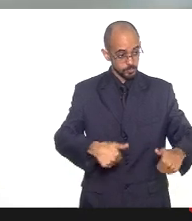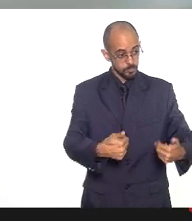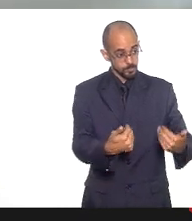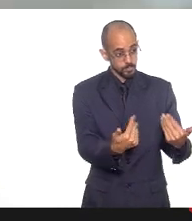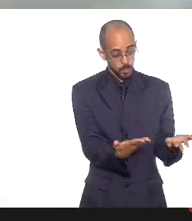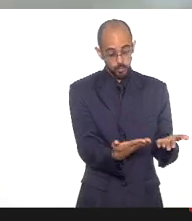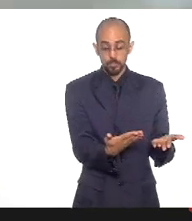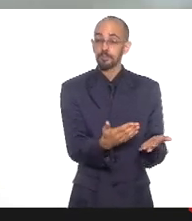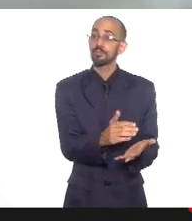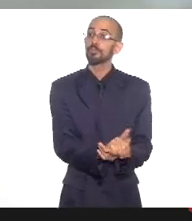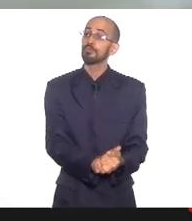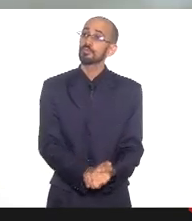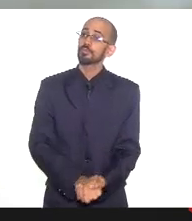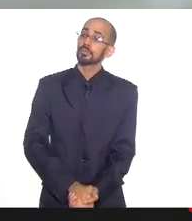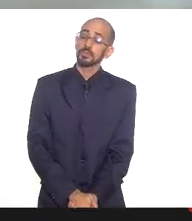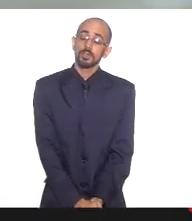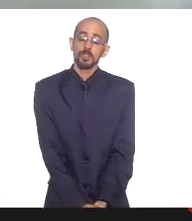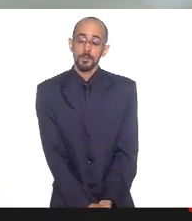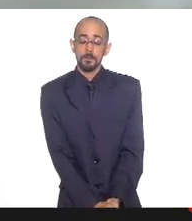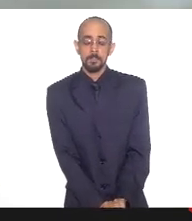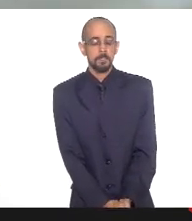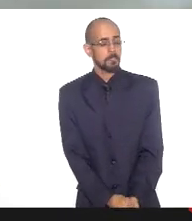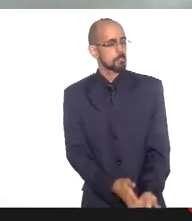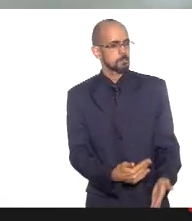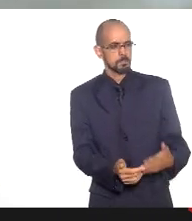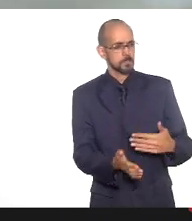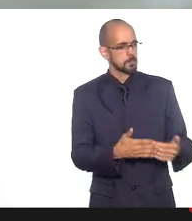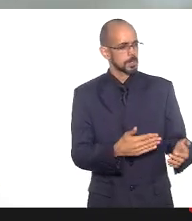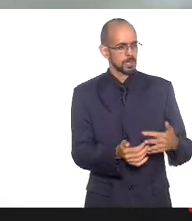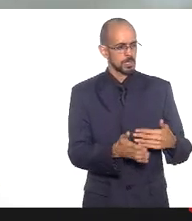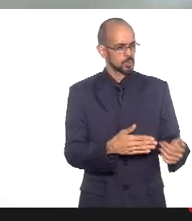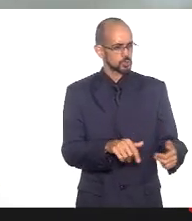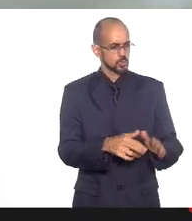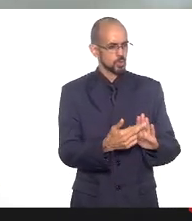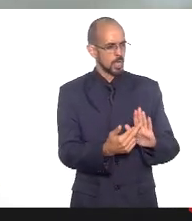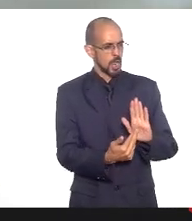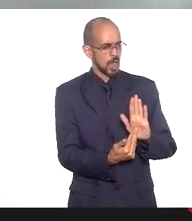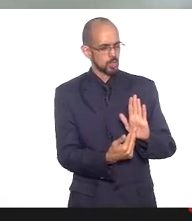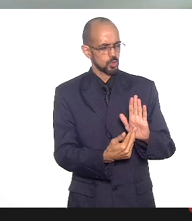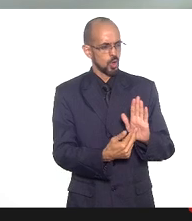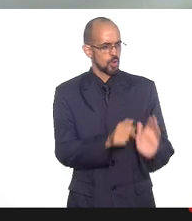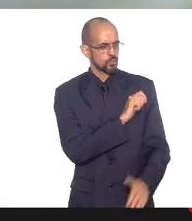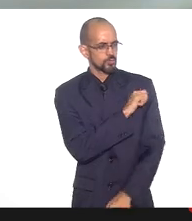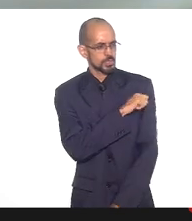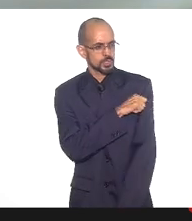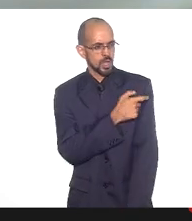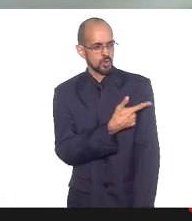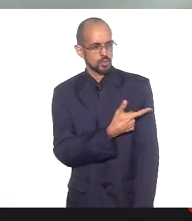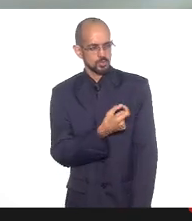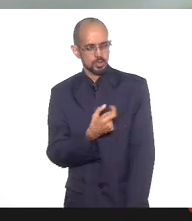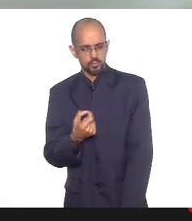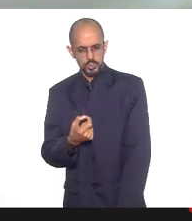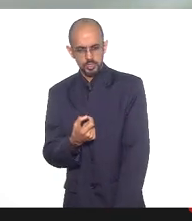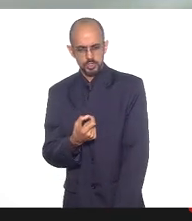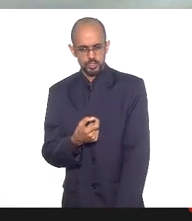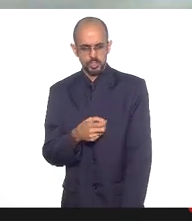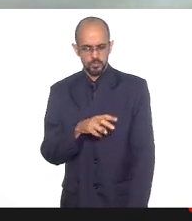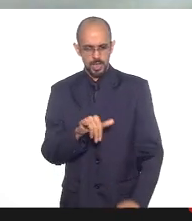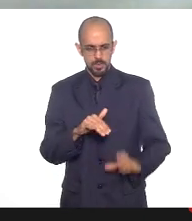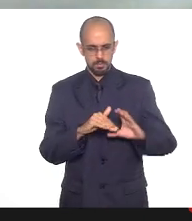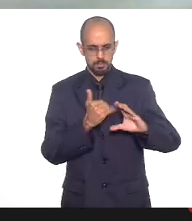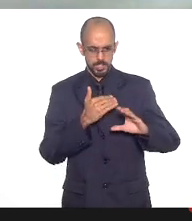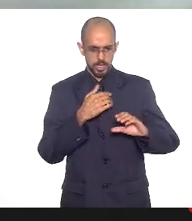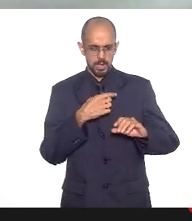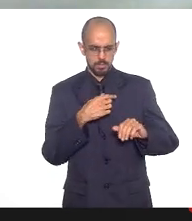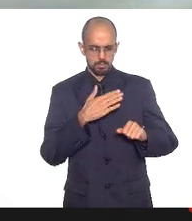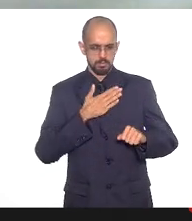independente do relatório fiscal de 20, que o doutor Gadelha vai mandar o